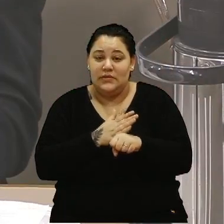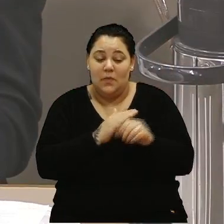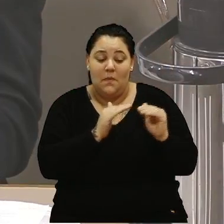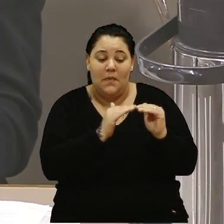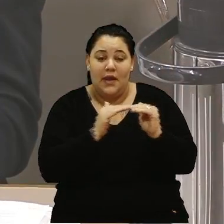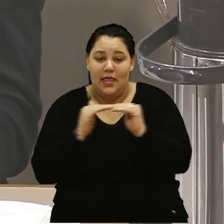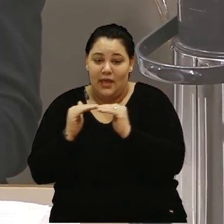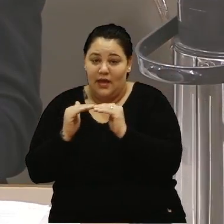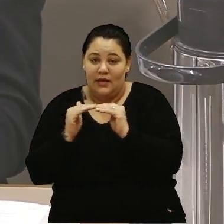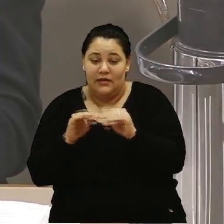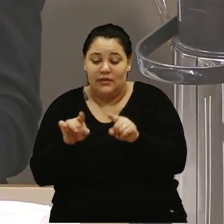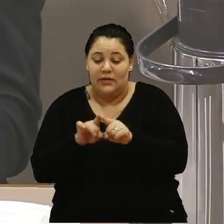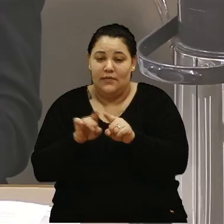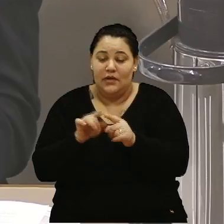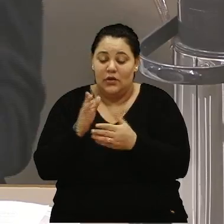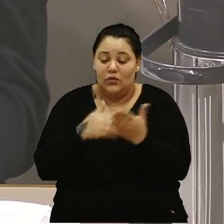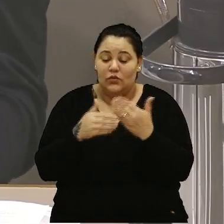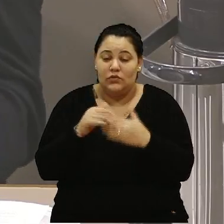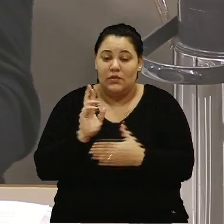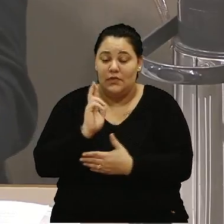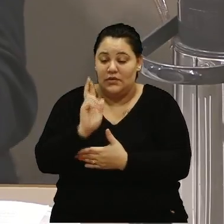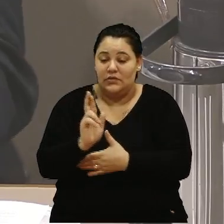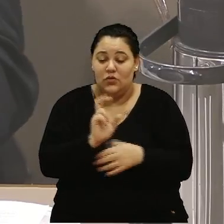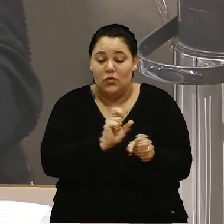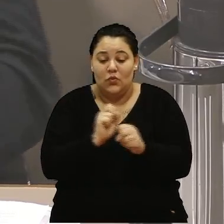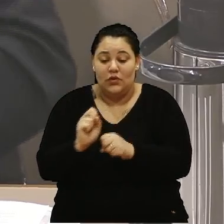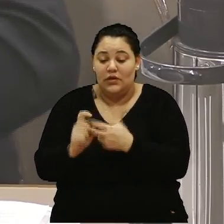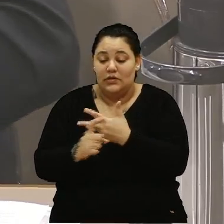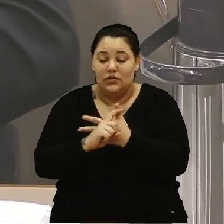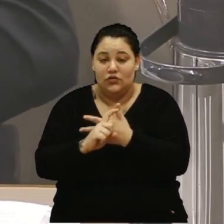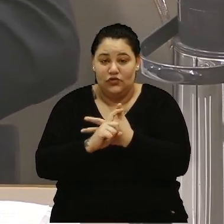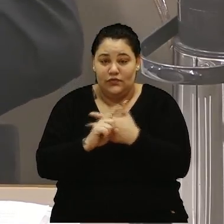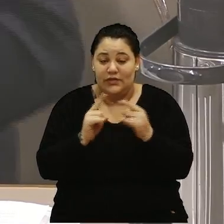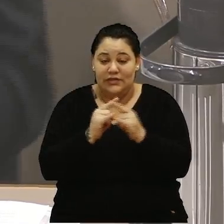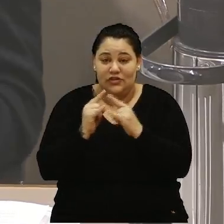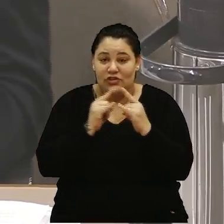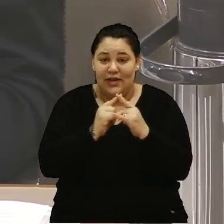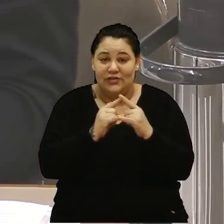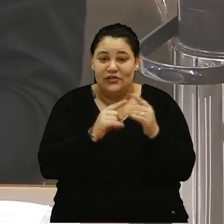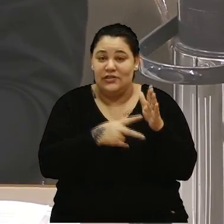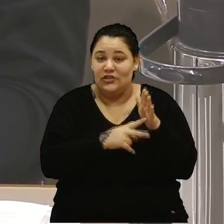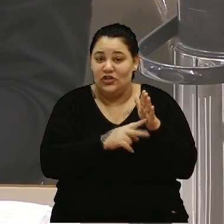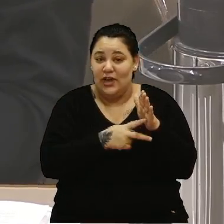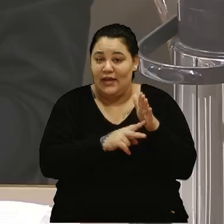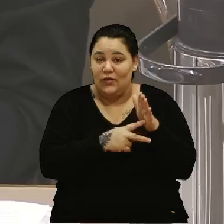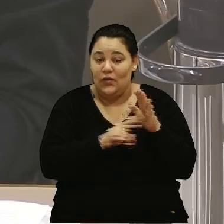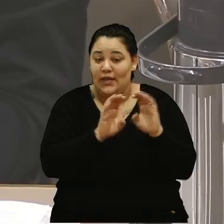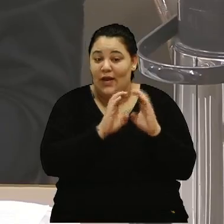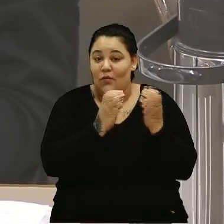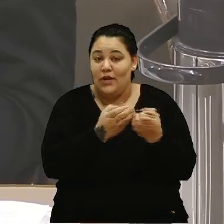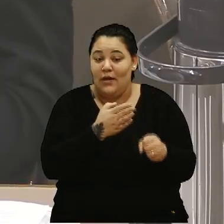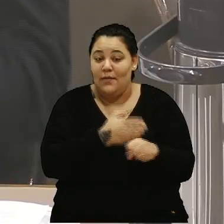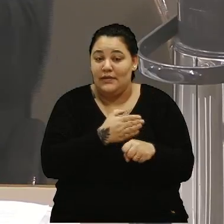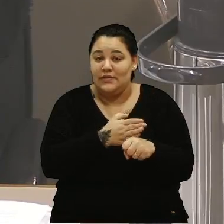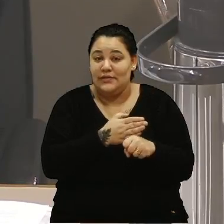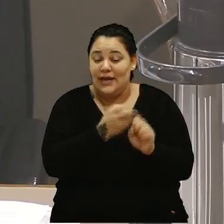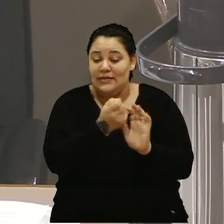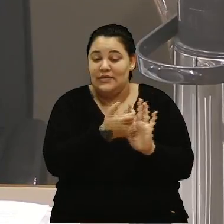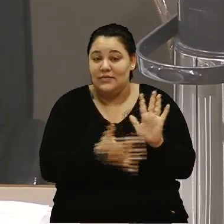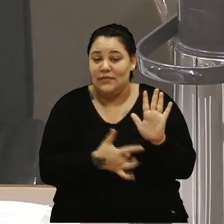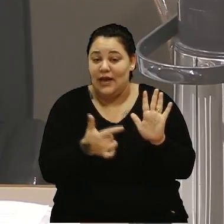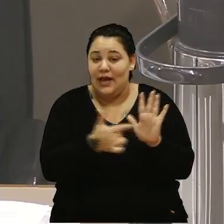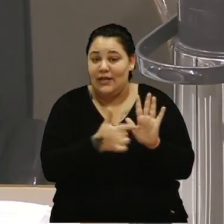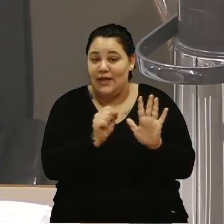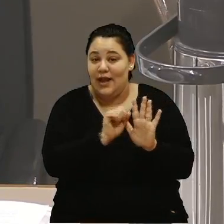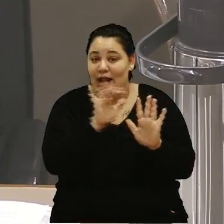paritária entre os representantes do Poder Executivo, das entidades sindicais e comunitárias. Então está explicado, está claro,